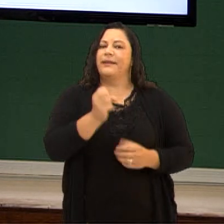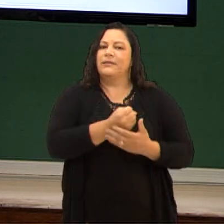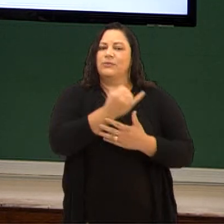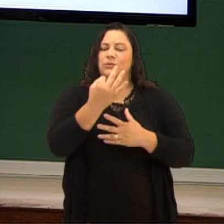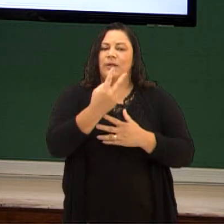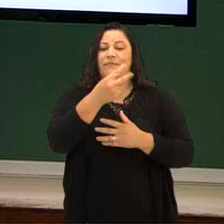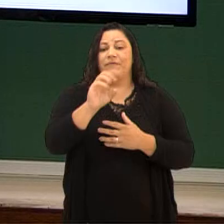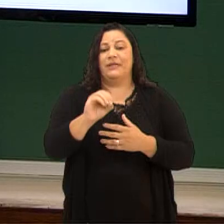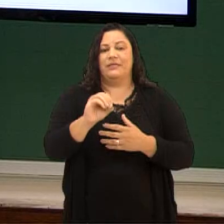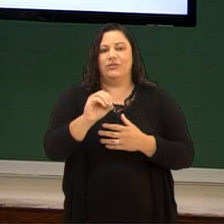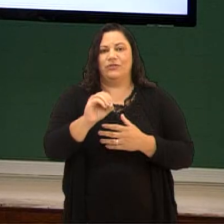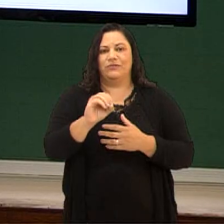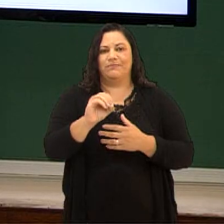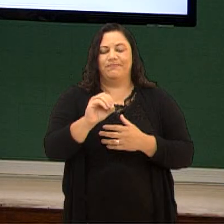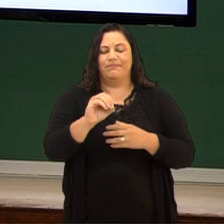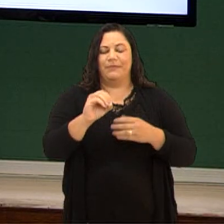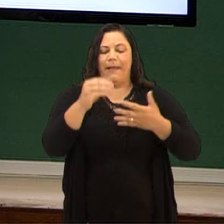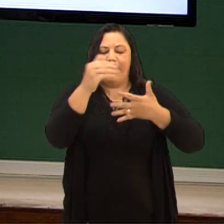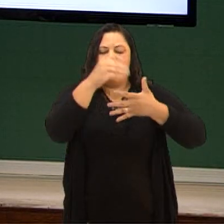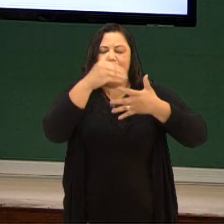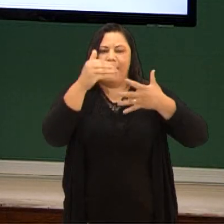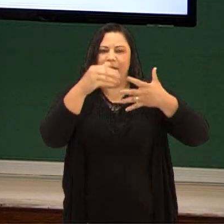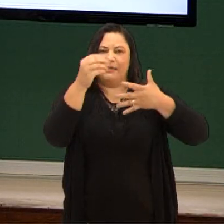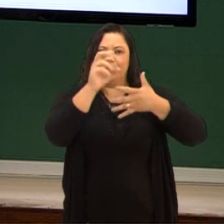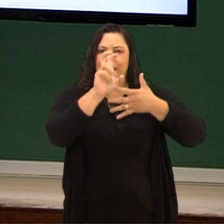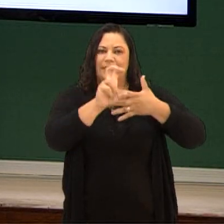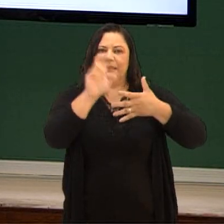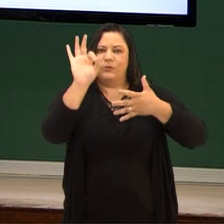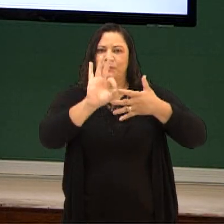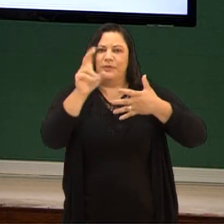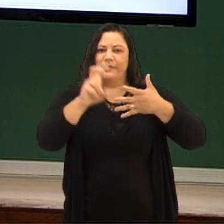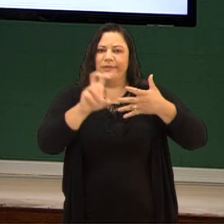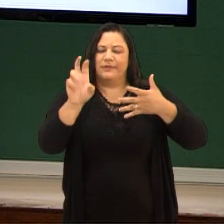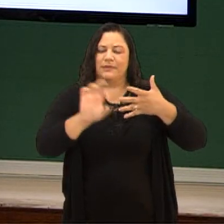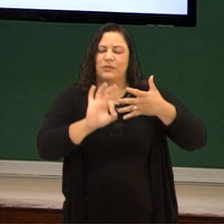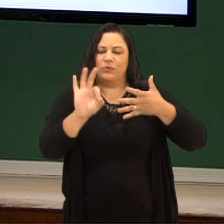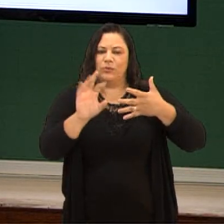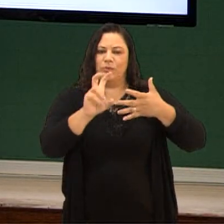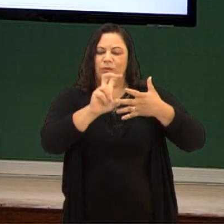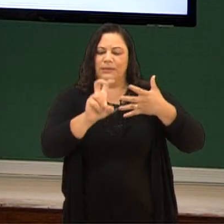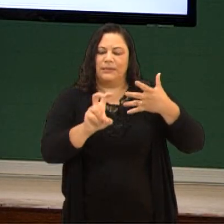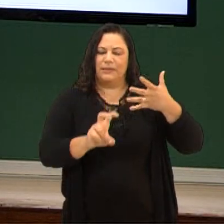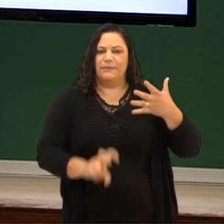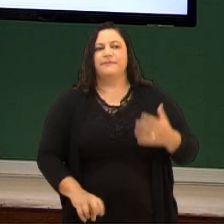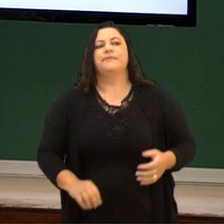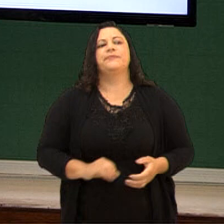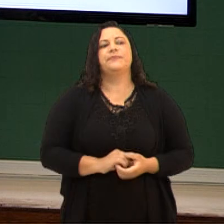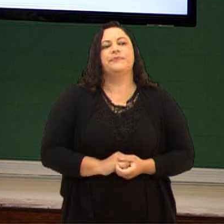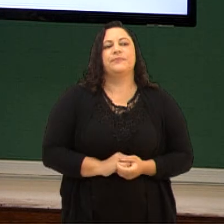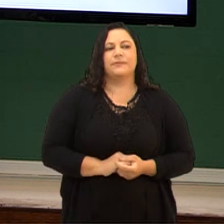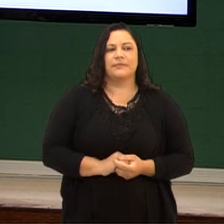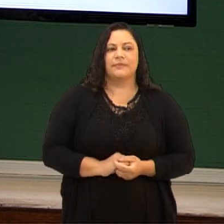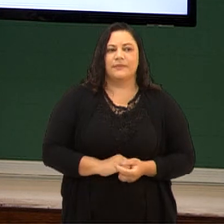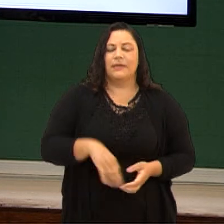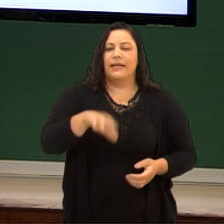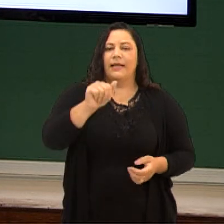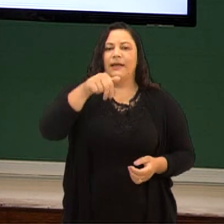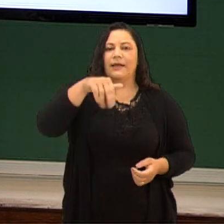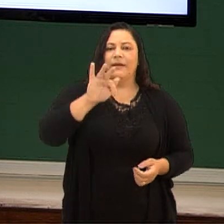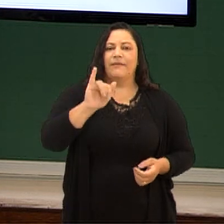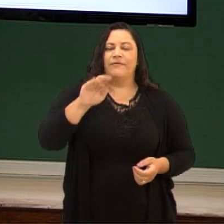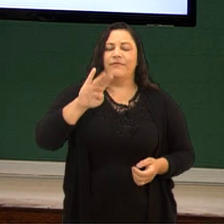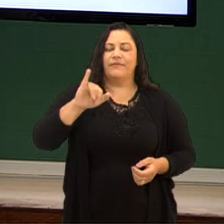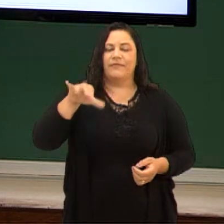20ª parte do 100% refere-se aos répteis. E anfíbios, também 10%, que é igual aos